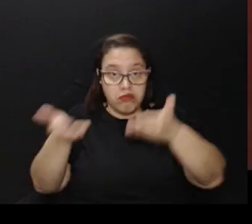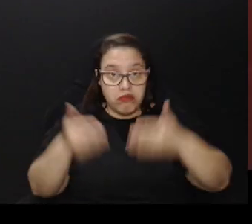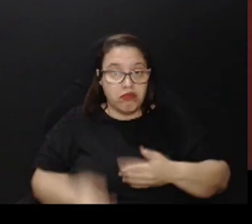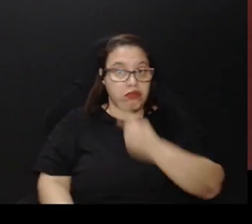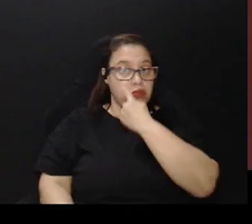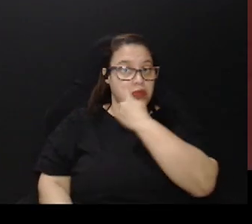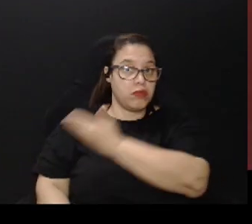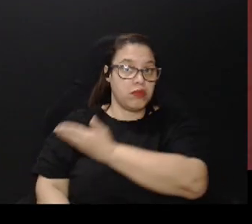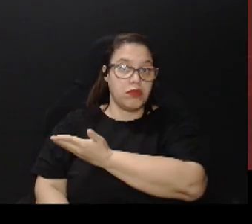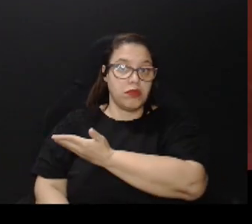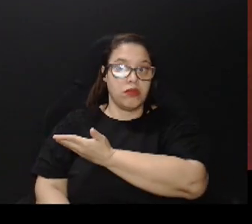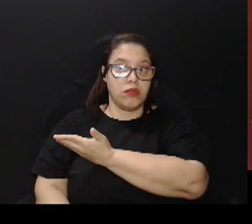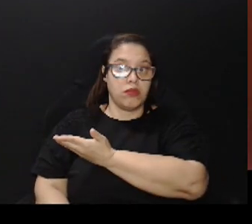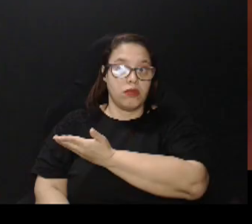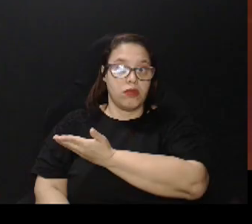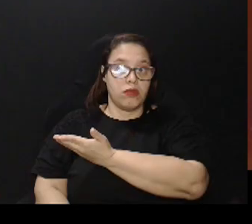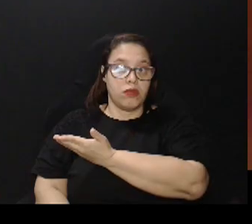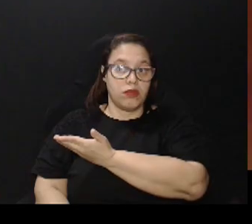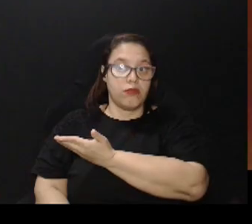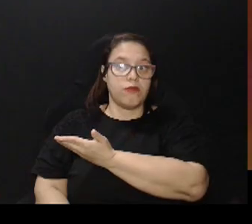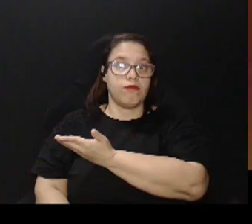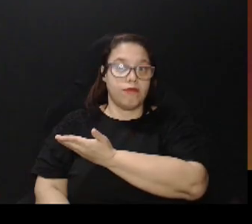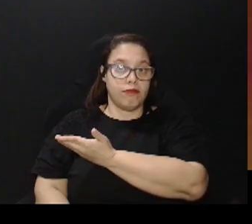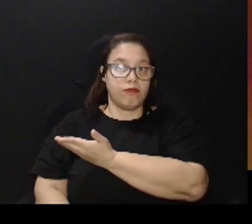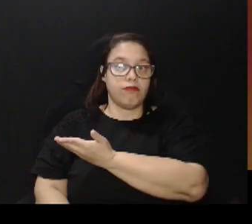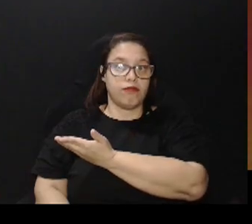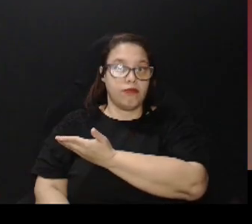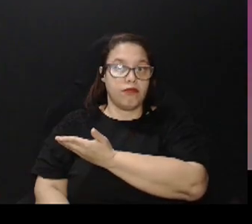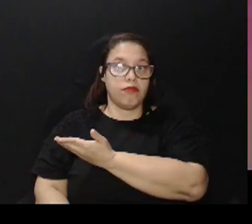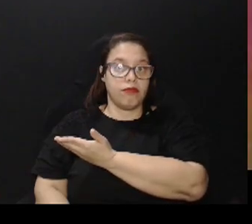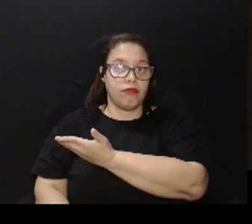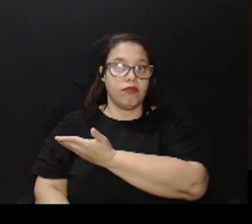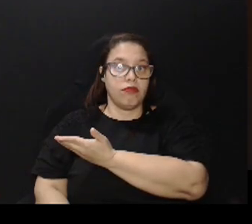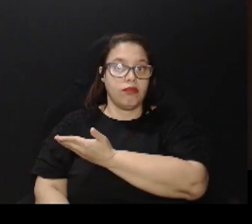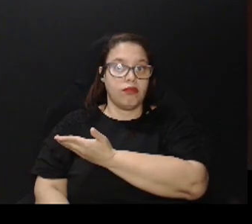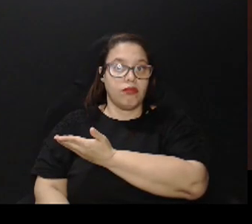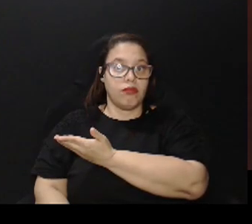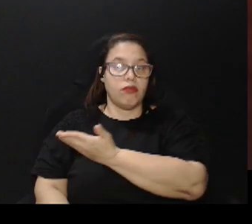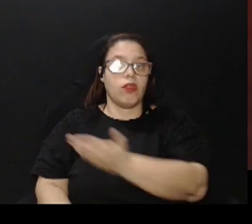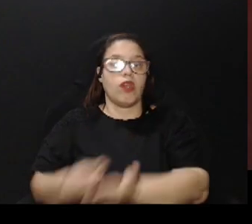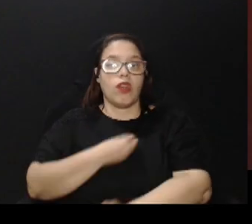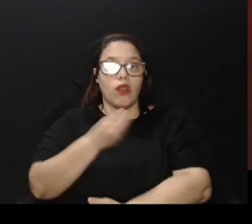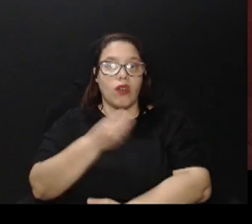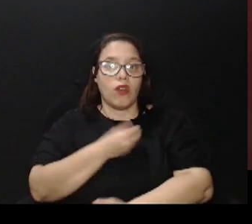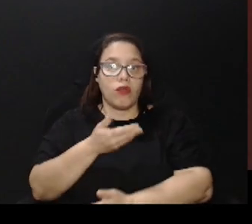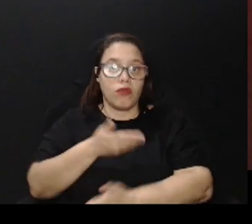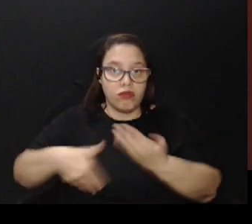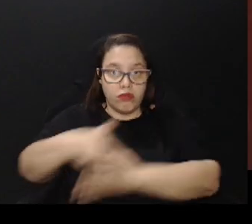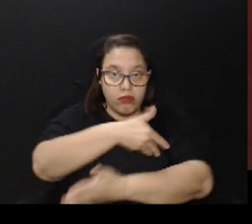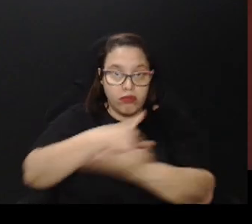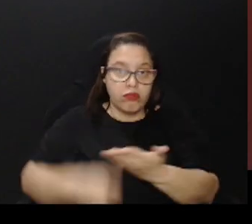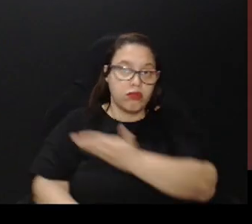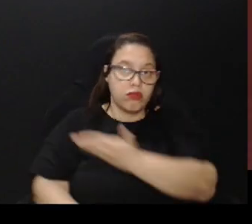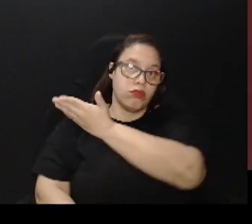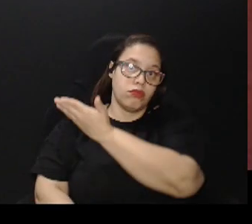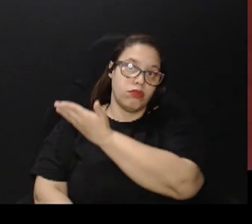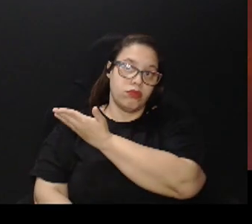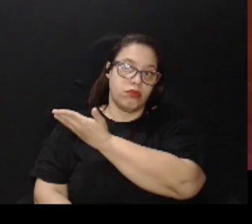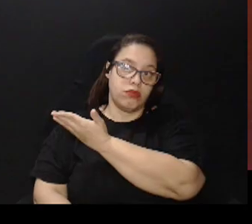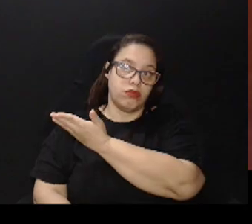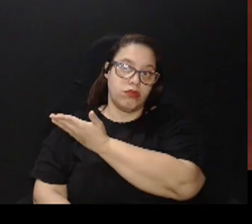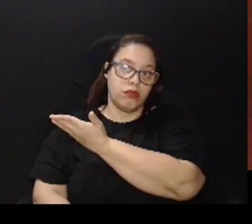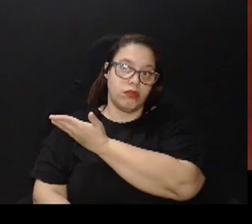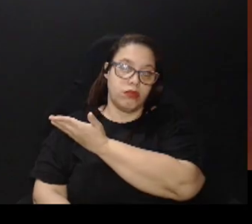de braços abertos, né? A convivência, até a miscigenação que isso propiciou de culturas. Hoje